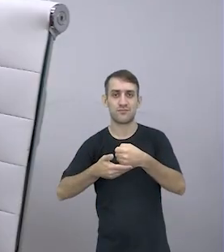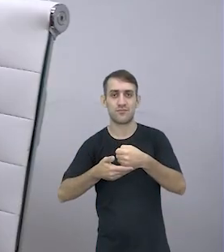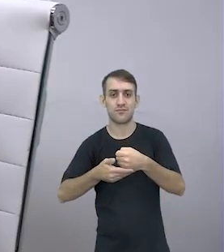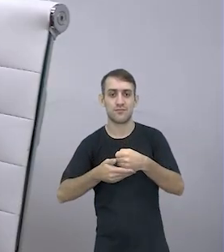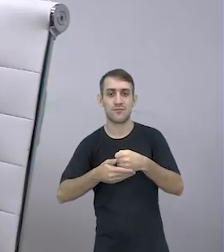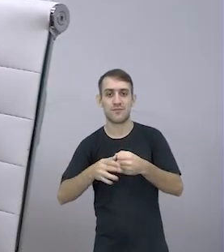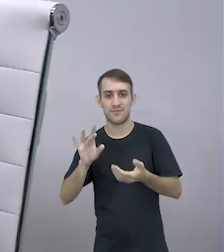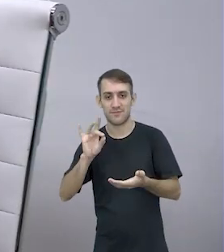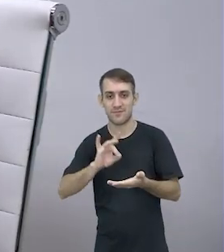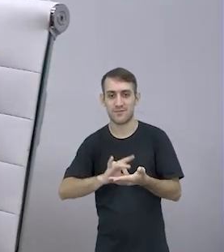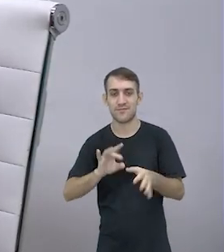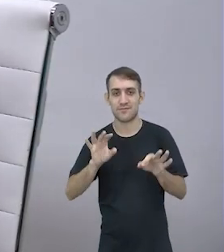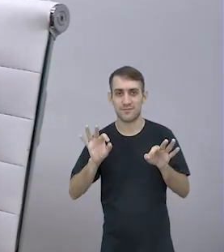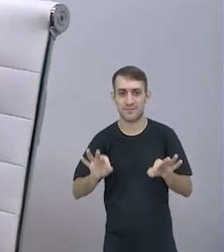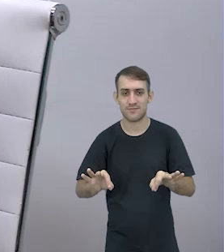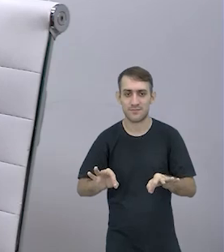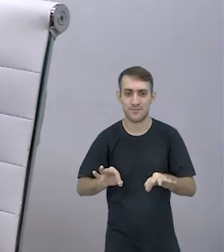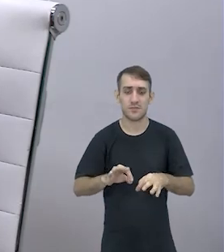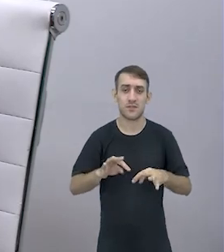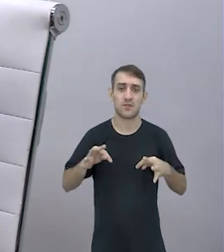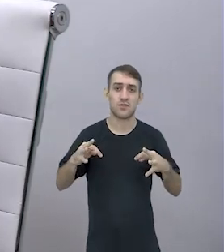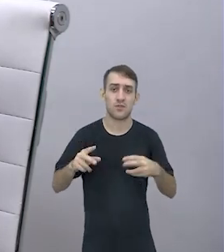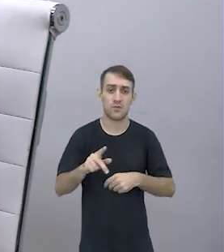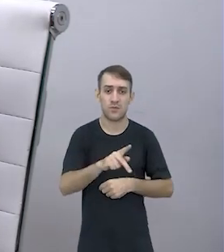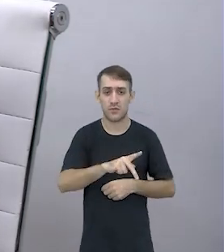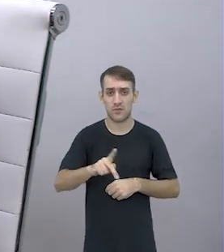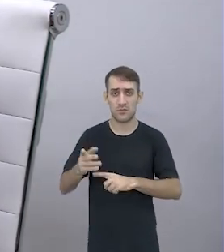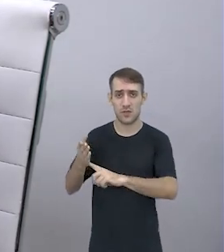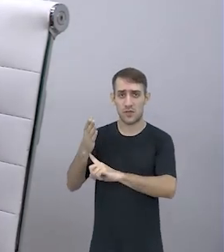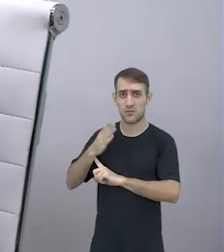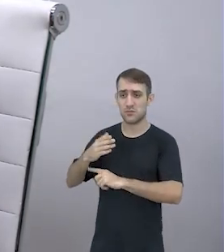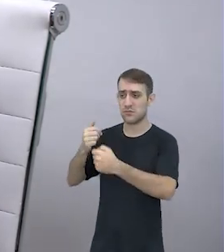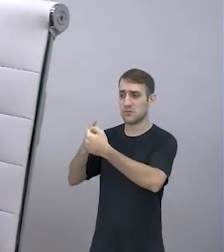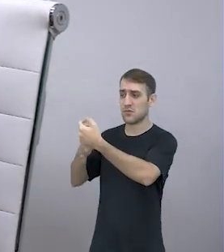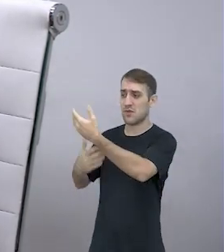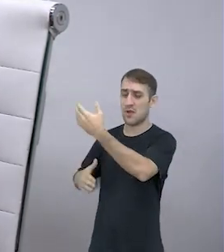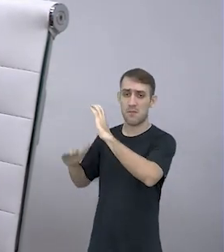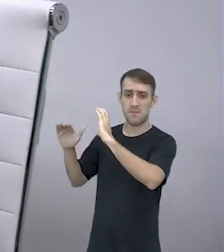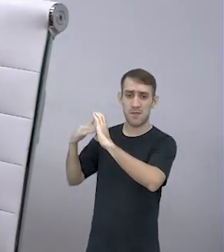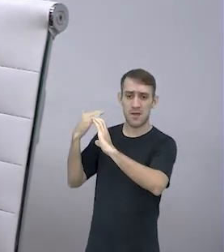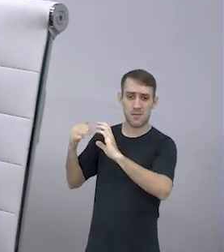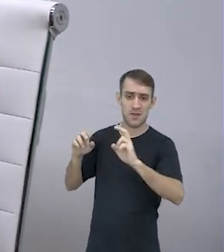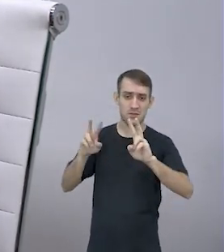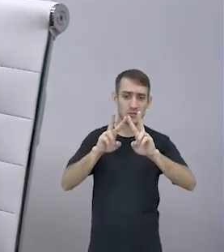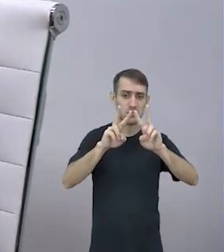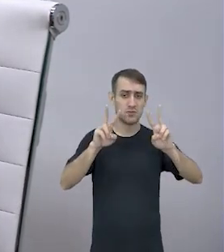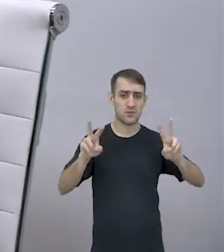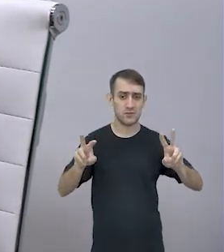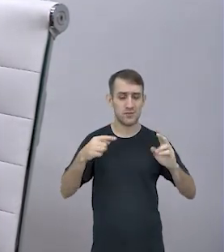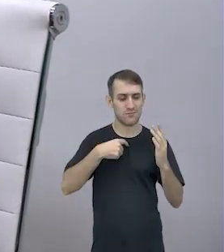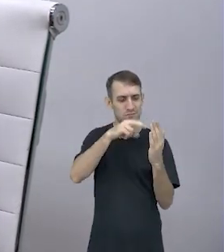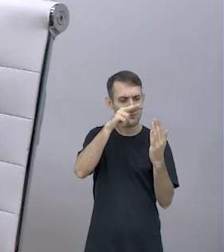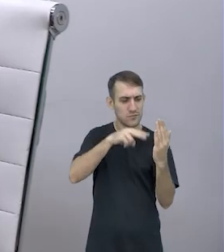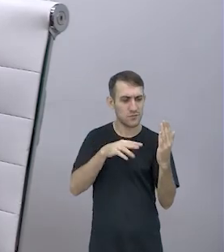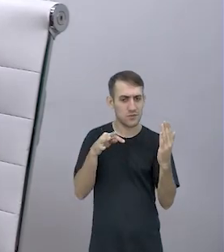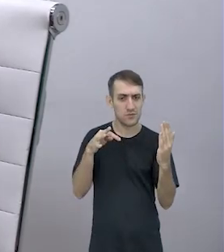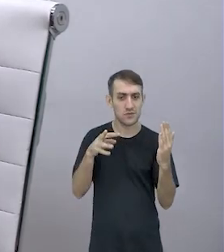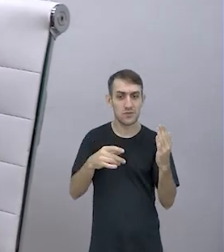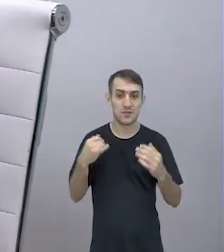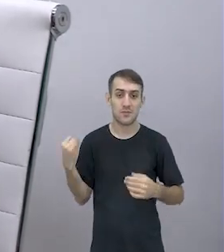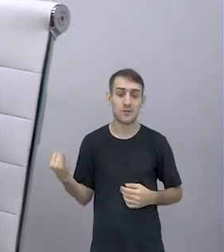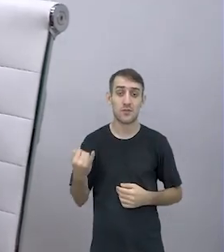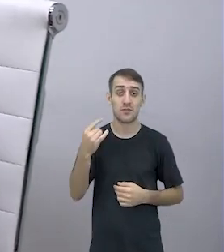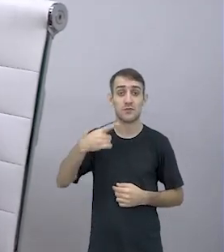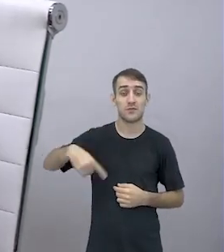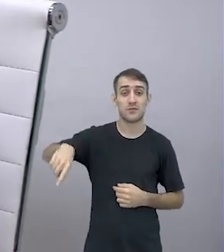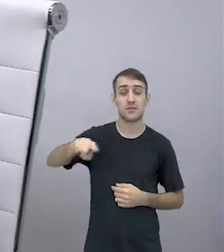Exatamente, que me tá É isso assim. mesmo, Os né? professores contribuíram aqui para gente sobre isso, tá? Acho que estou lendo aqui. É importante colocar